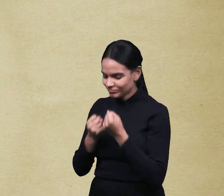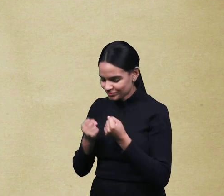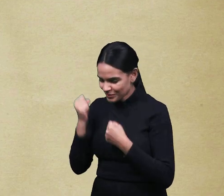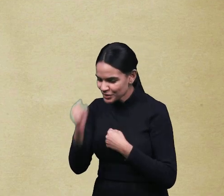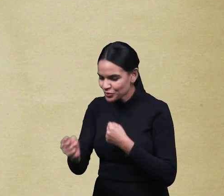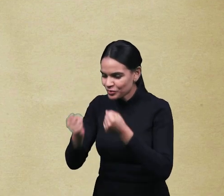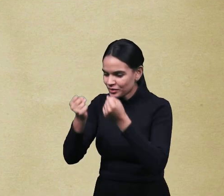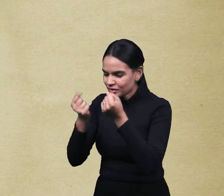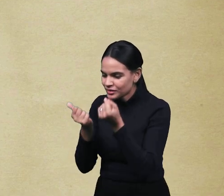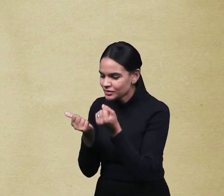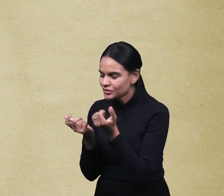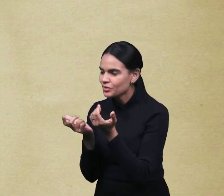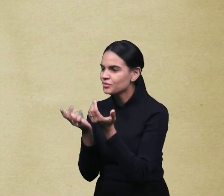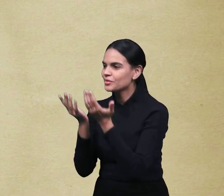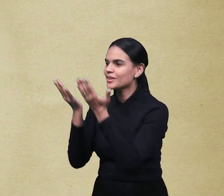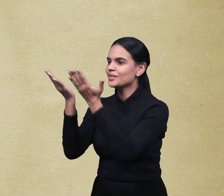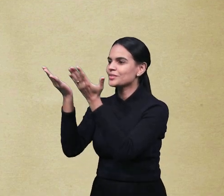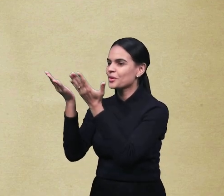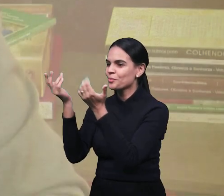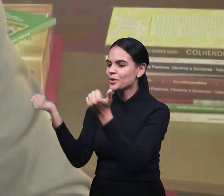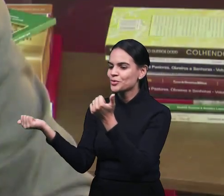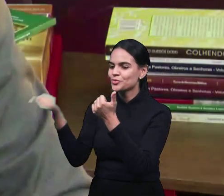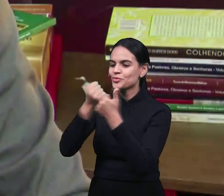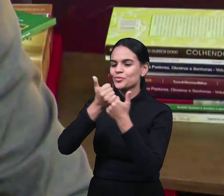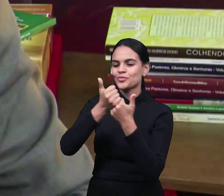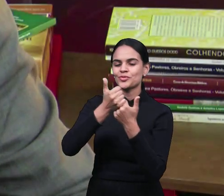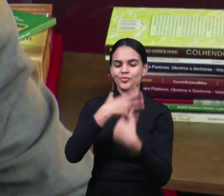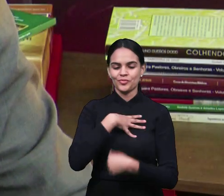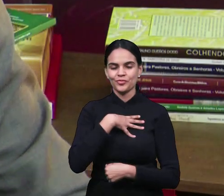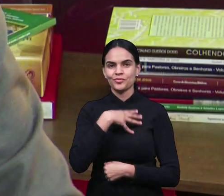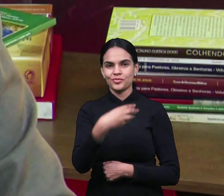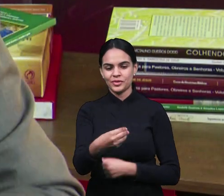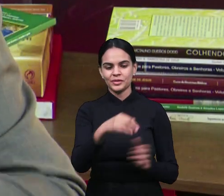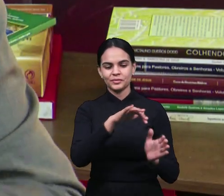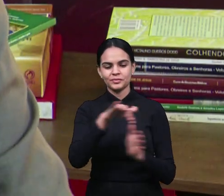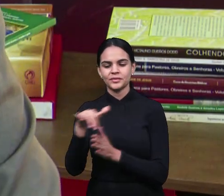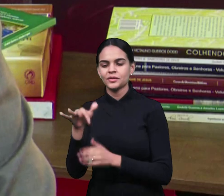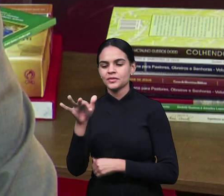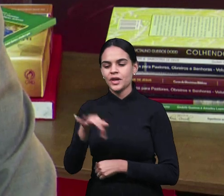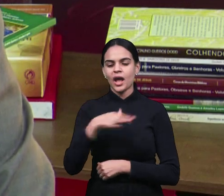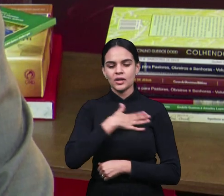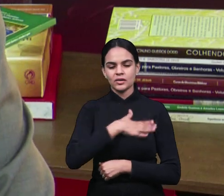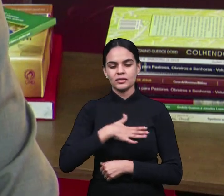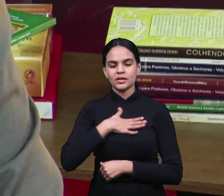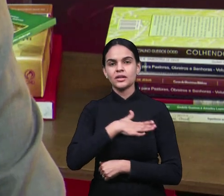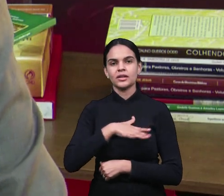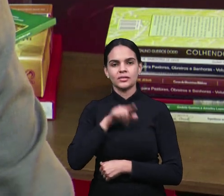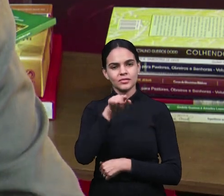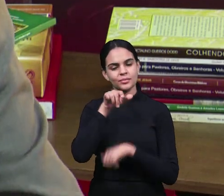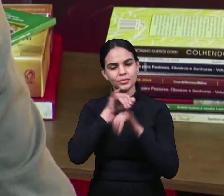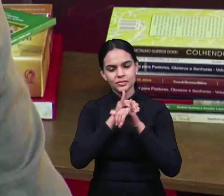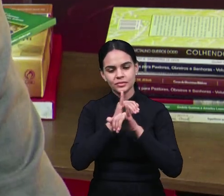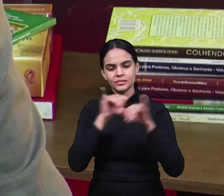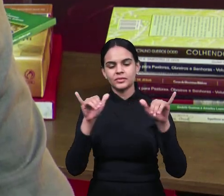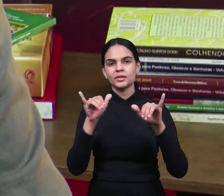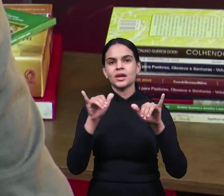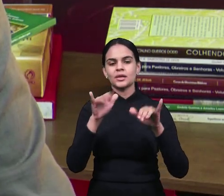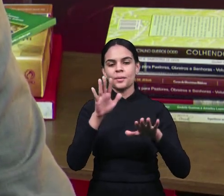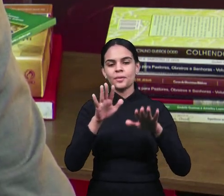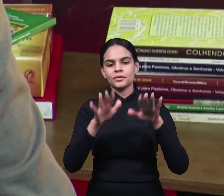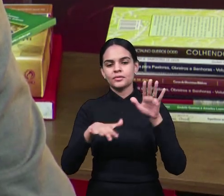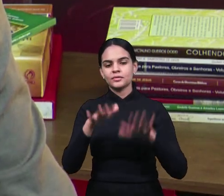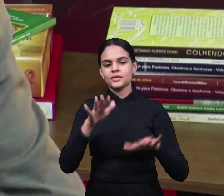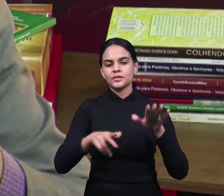holocausto em lugar do seu filho. Para terminar, eu gostaria que você até deixasse aqui uma palavra para aqueles que estão nos assistindo, que talvez estão